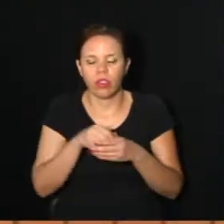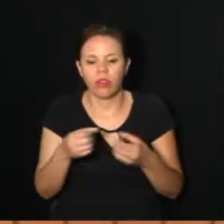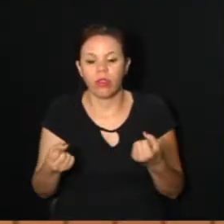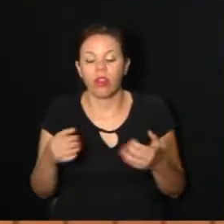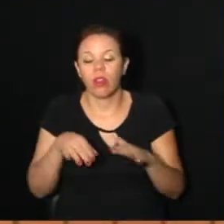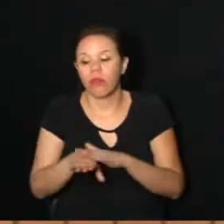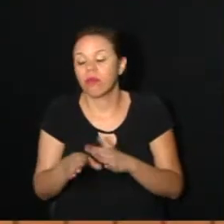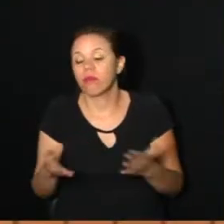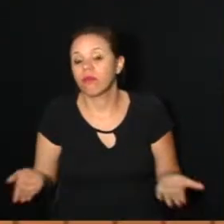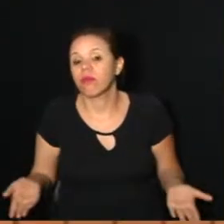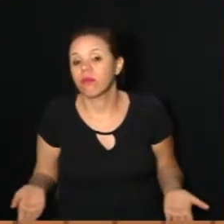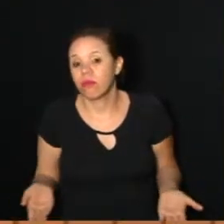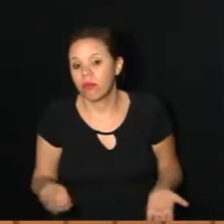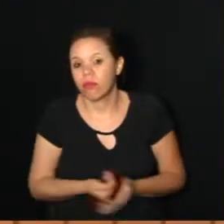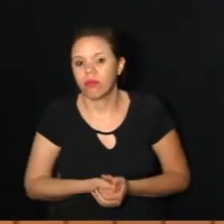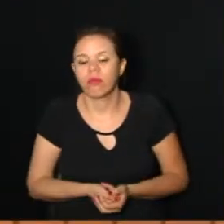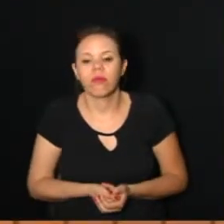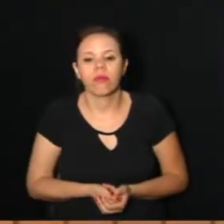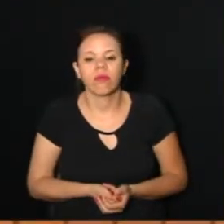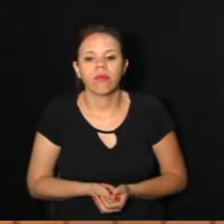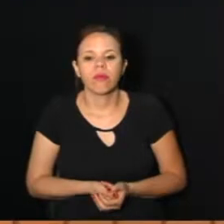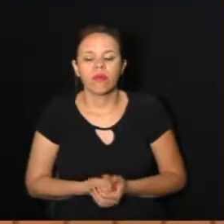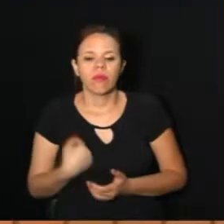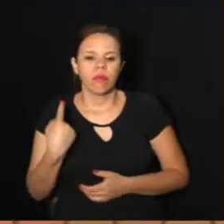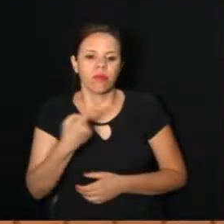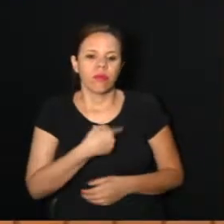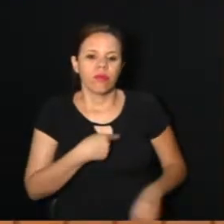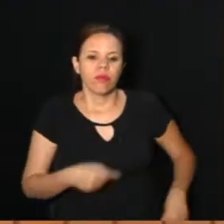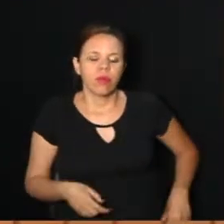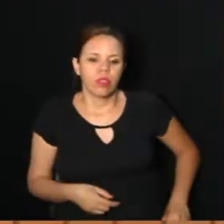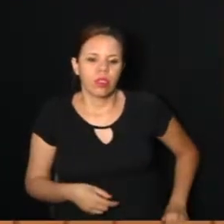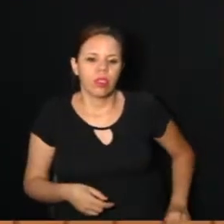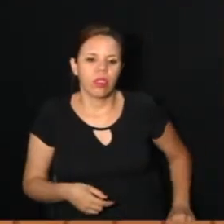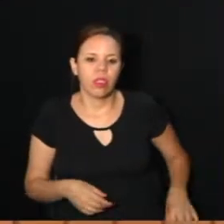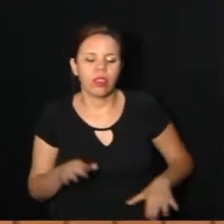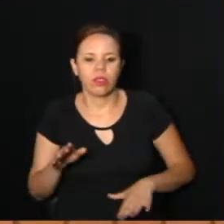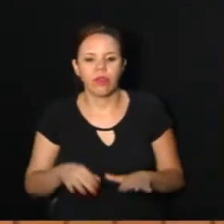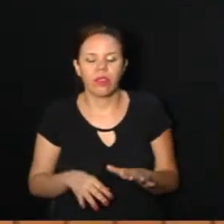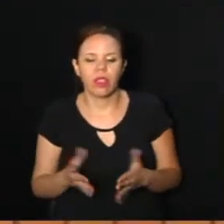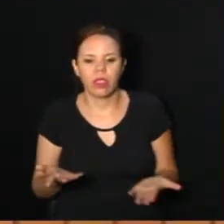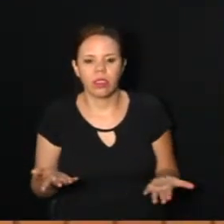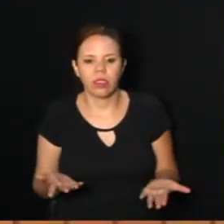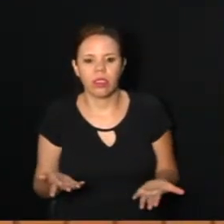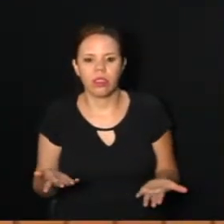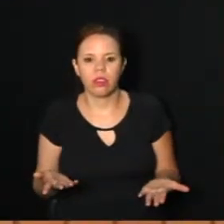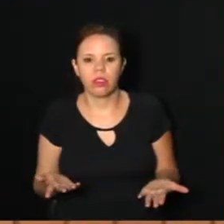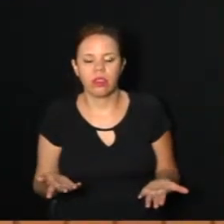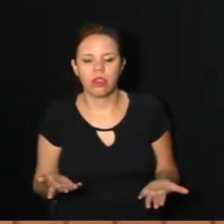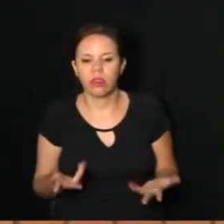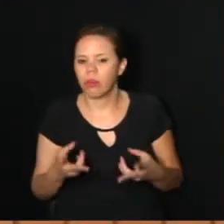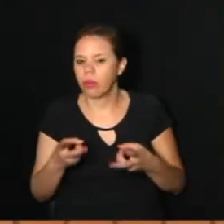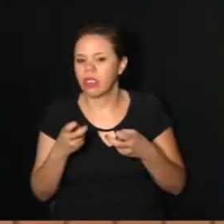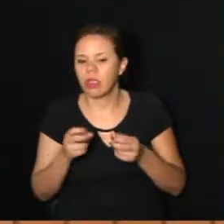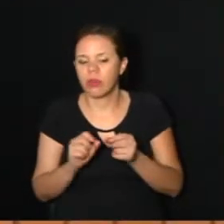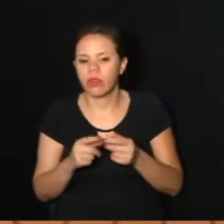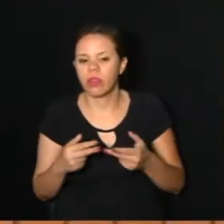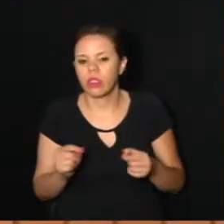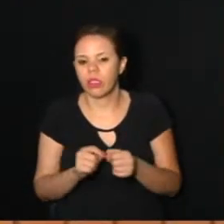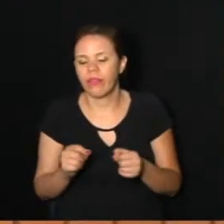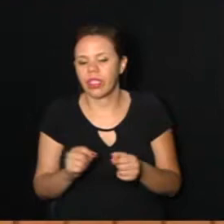é? Então, nós, às vezes, esticamos o elástico e soltamos do lado errado. Né? A gente faz